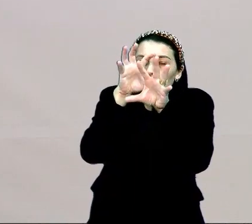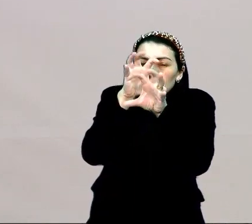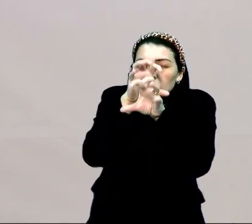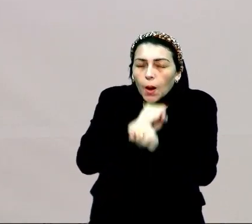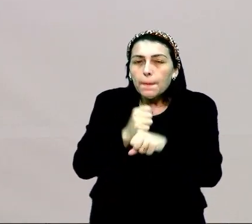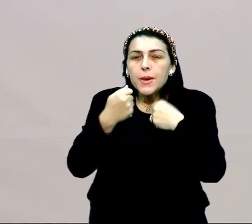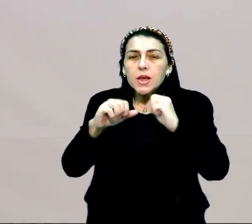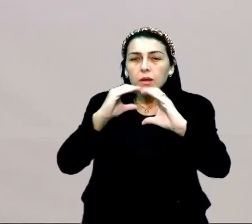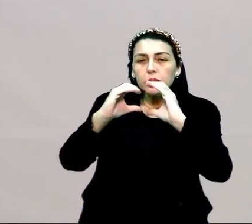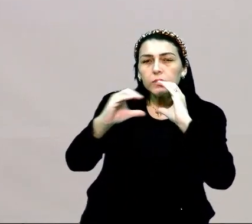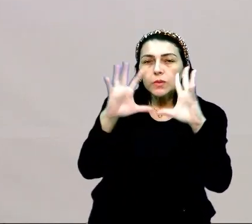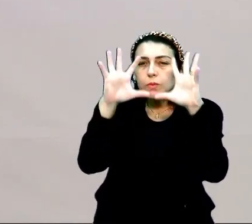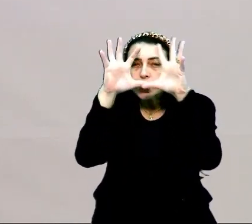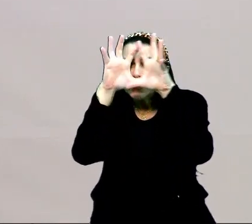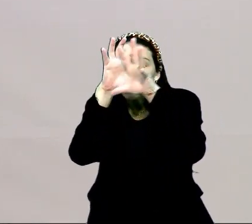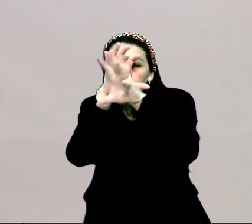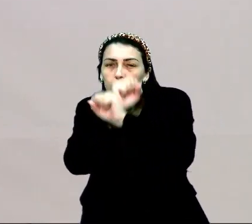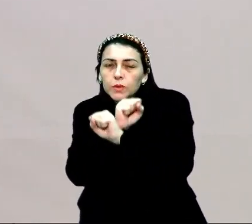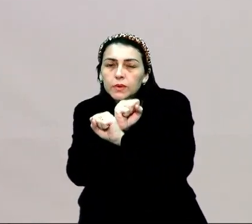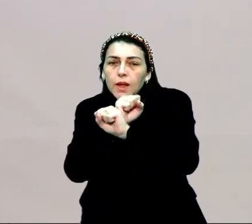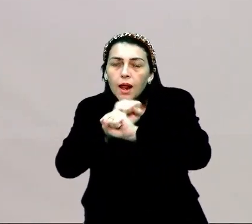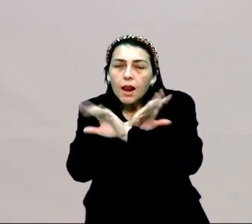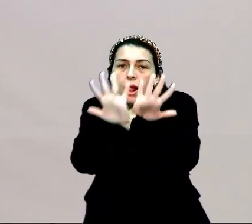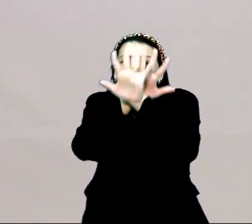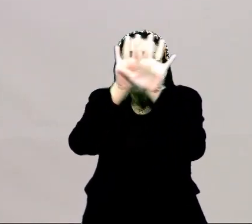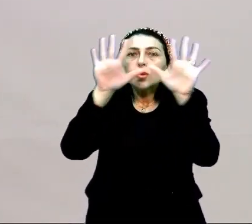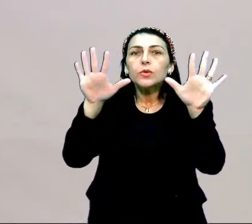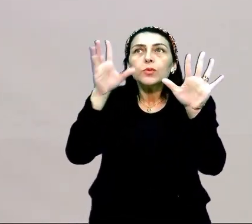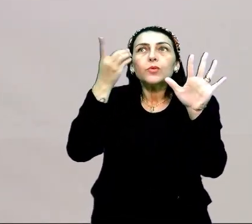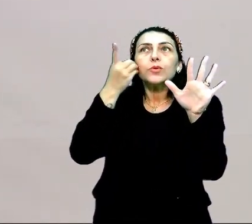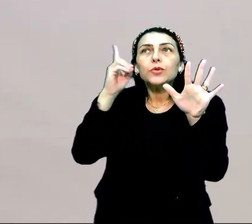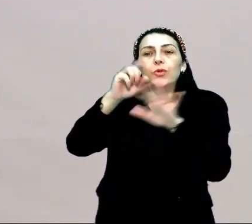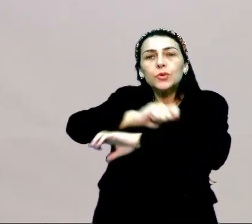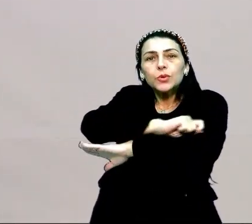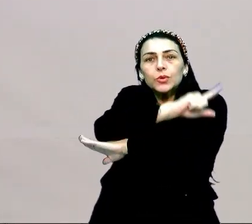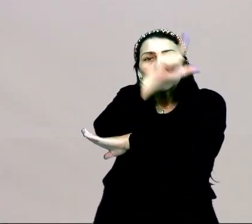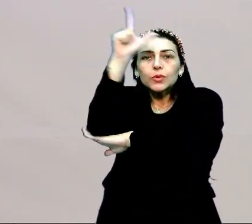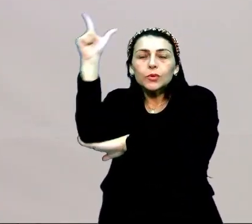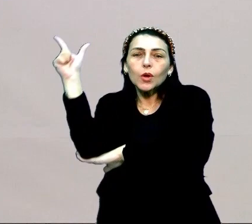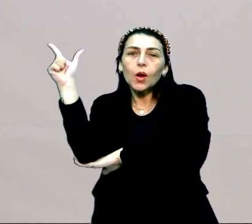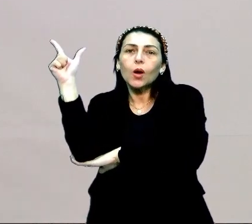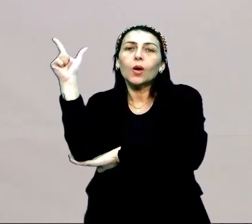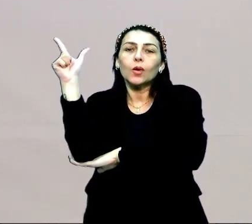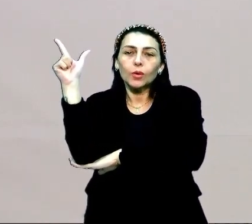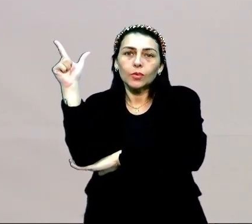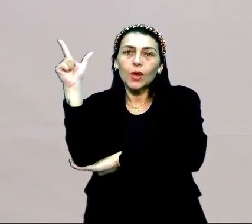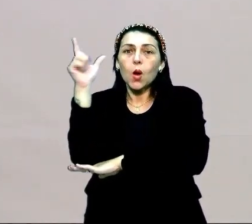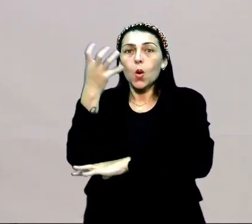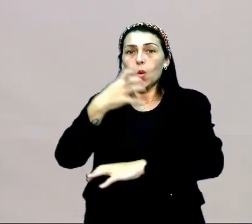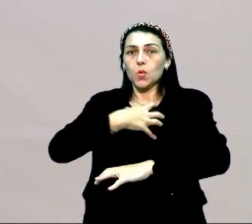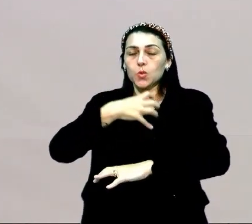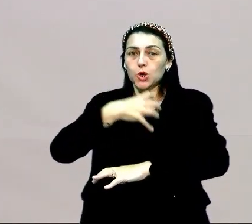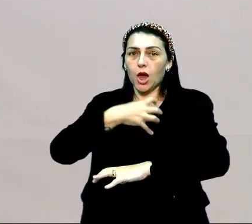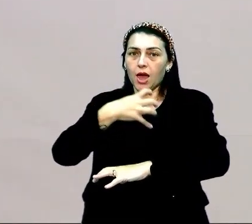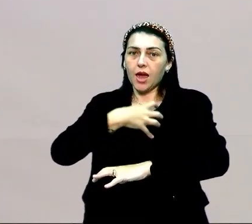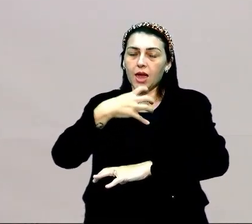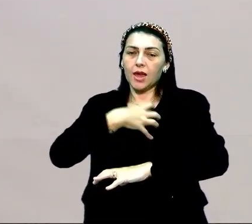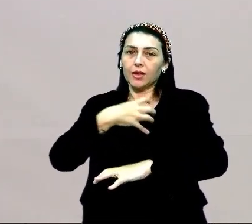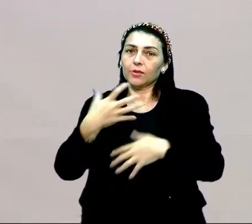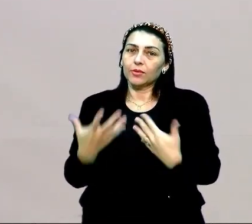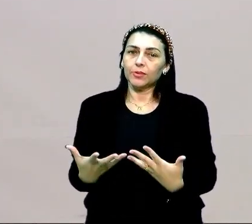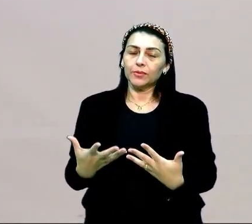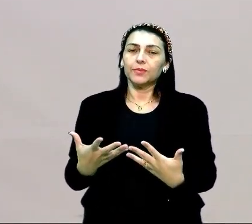no escuro. Quando a gente estava na luz do dia, a gente se comunicava pelos gestos,